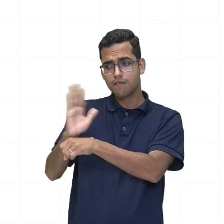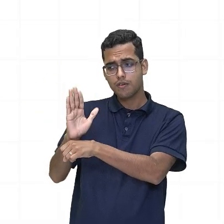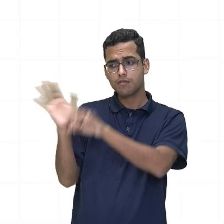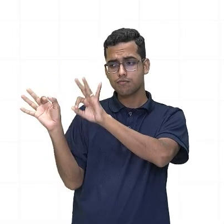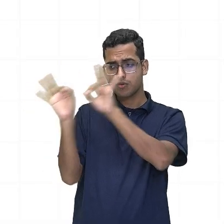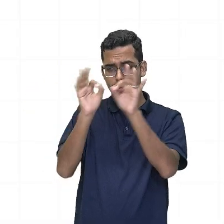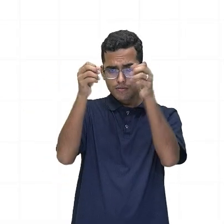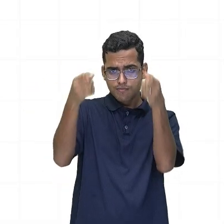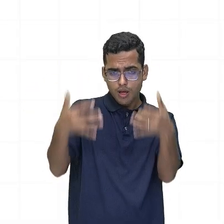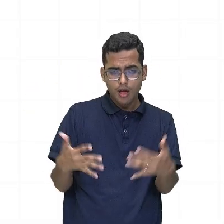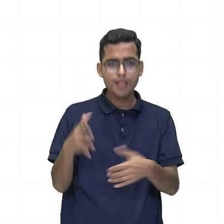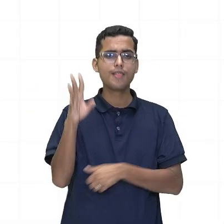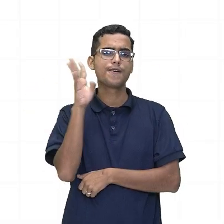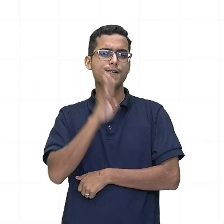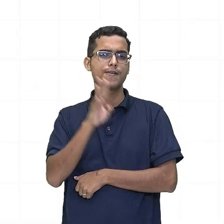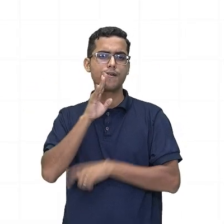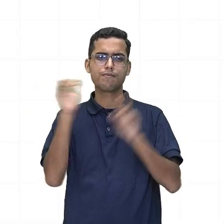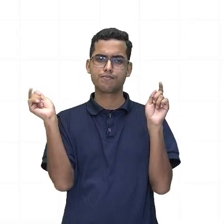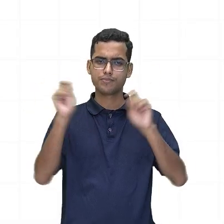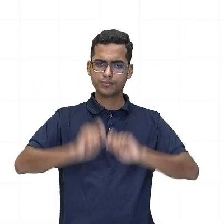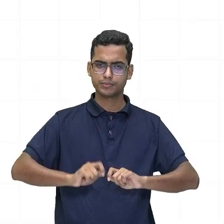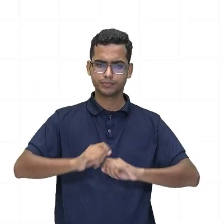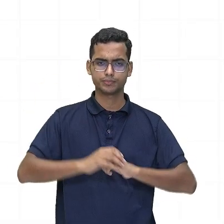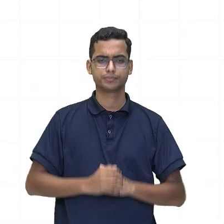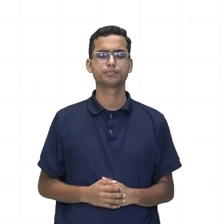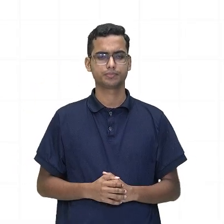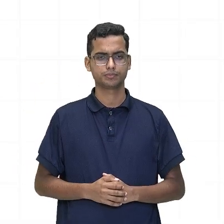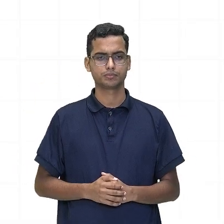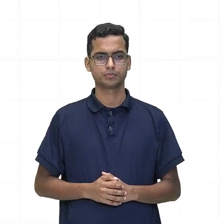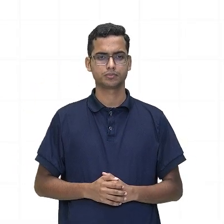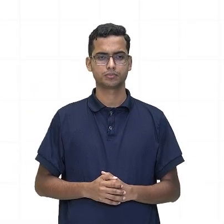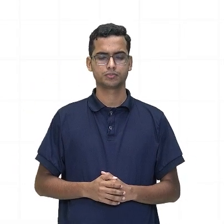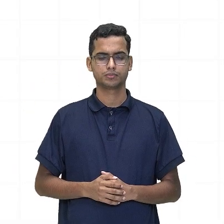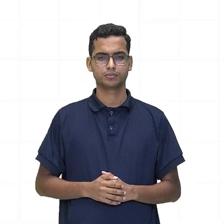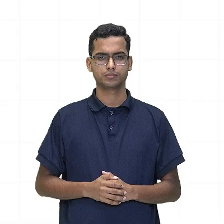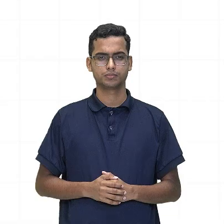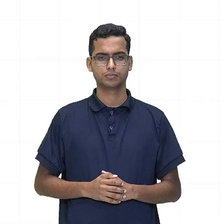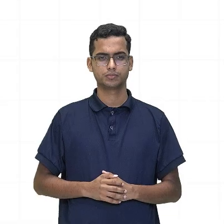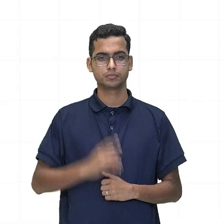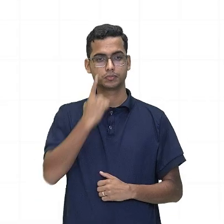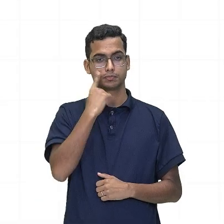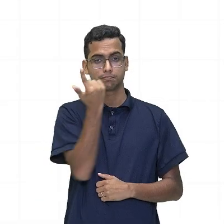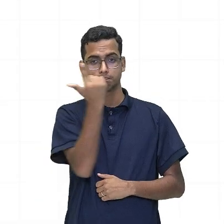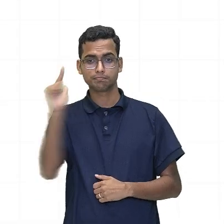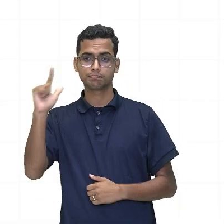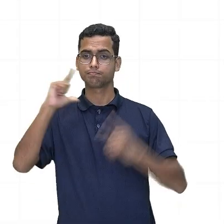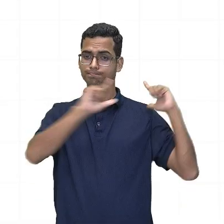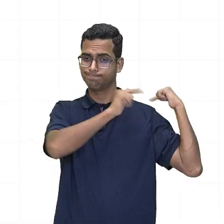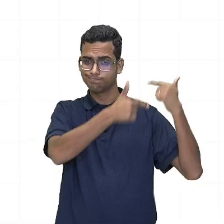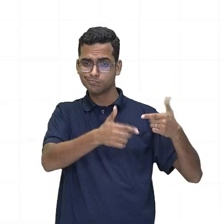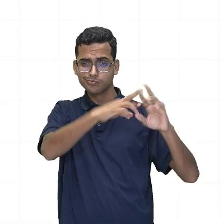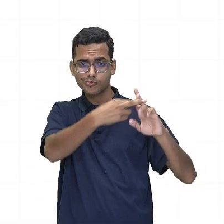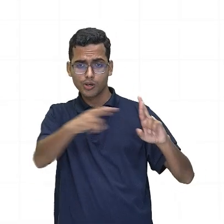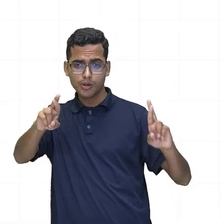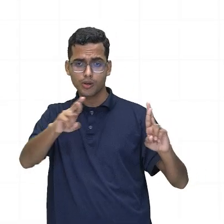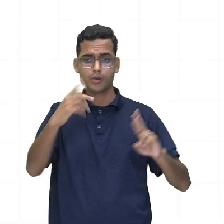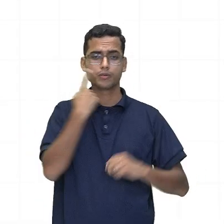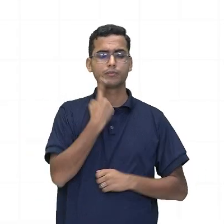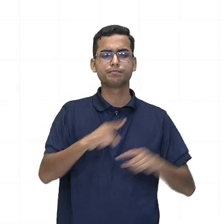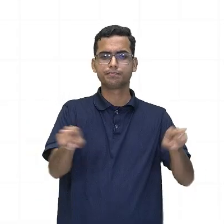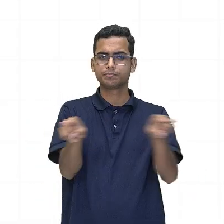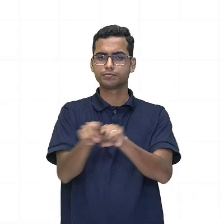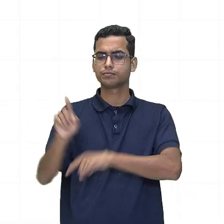sobre o caminho óctuplo do budismo. Vamos ver outra tradição religiosa e as suas regras